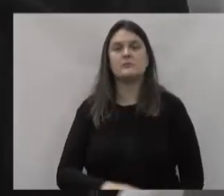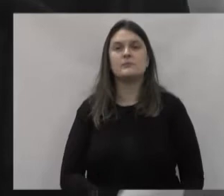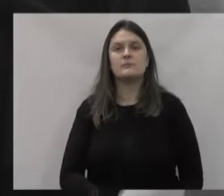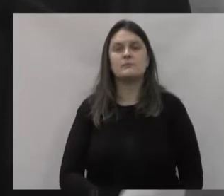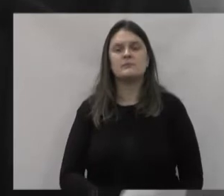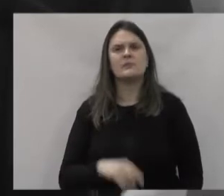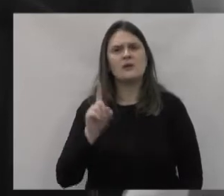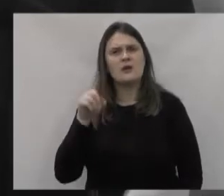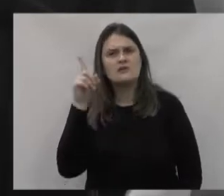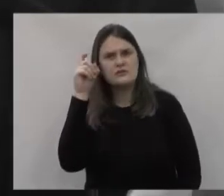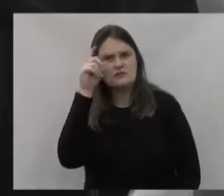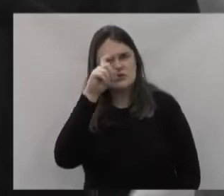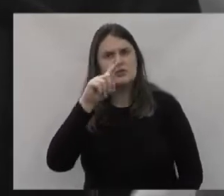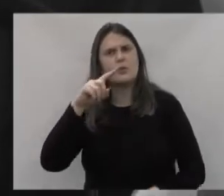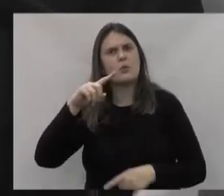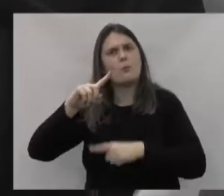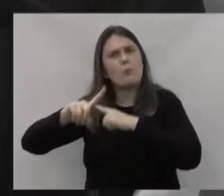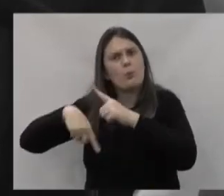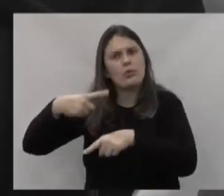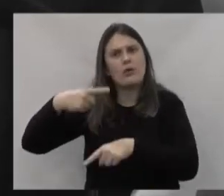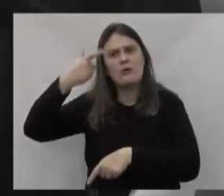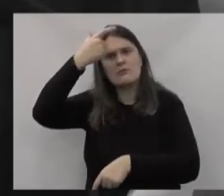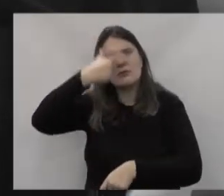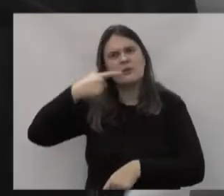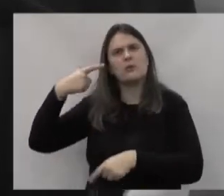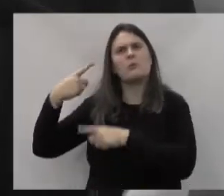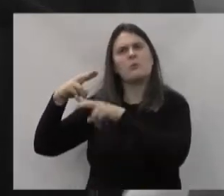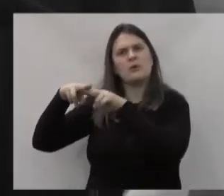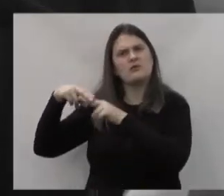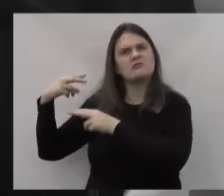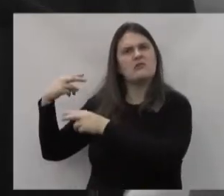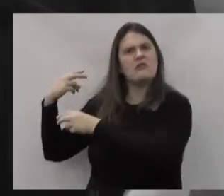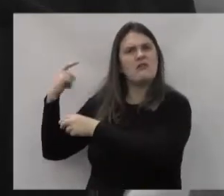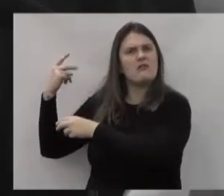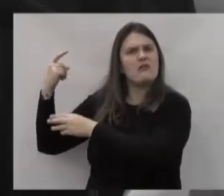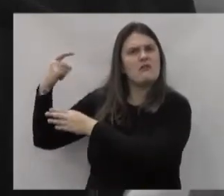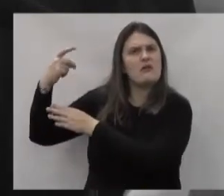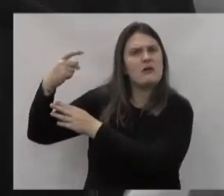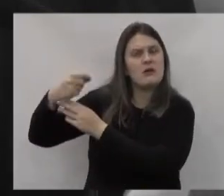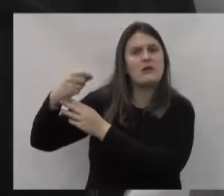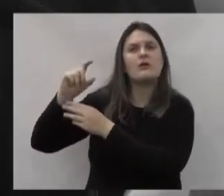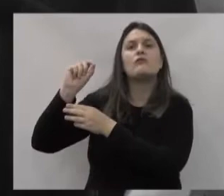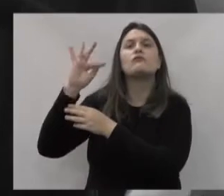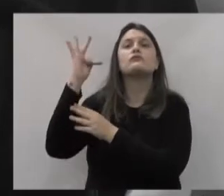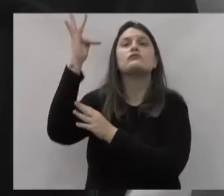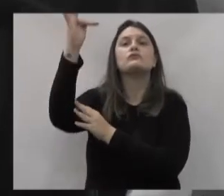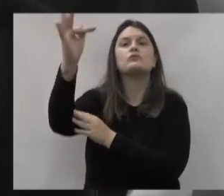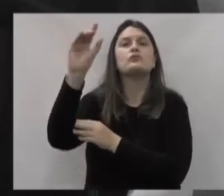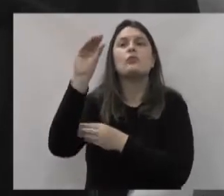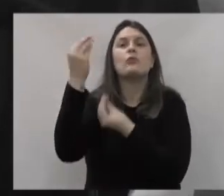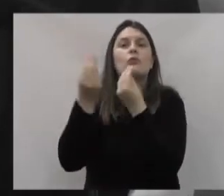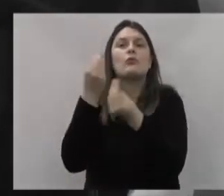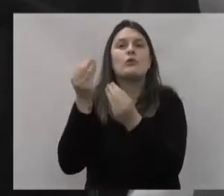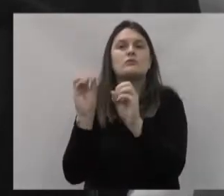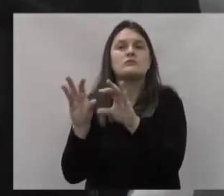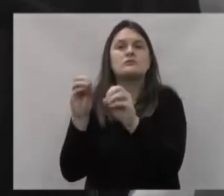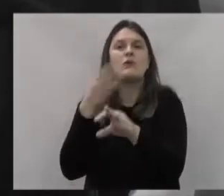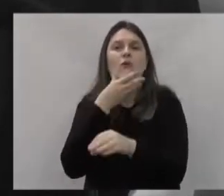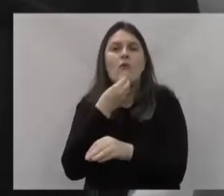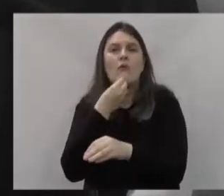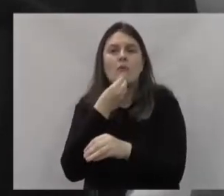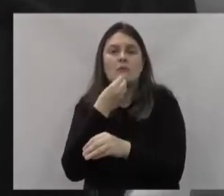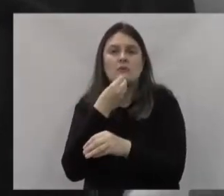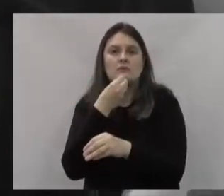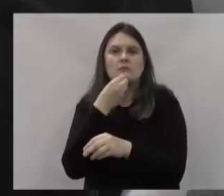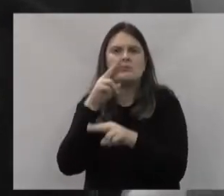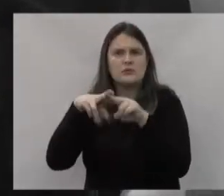E é muito difícil mudar essa herança, né? Essa herança cultural. O que a gente vai deixar para a próxima geração? Já que